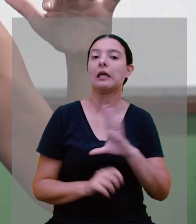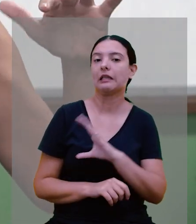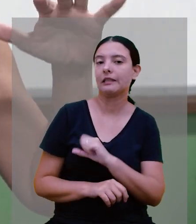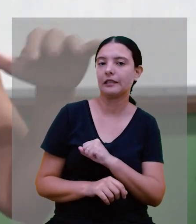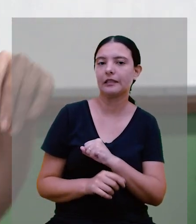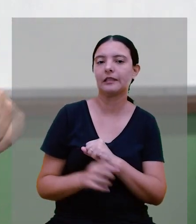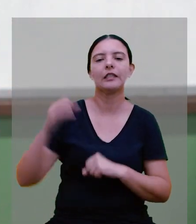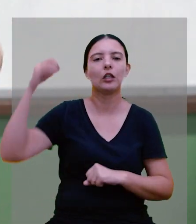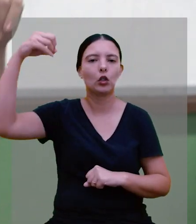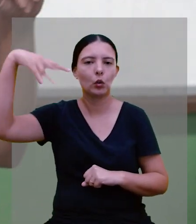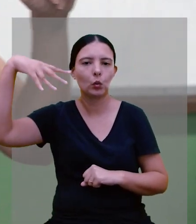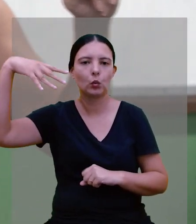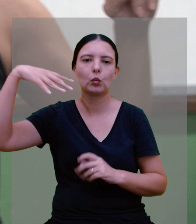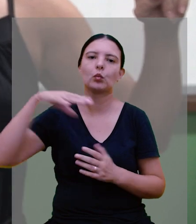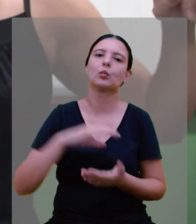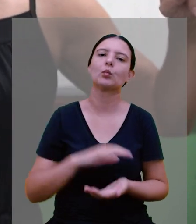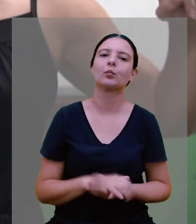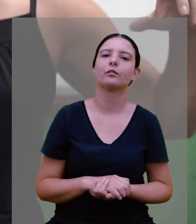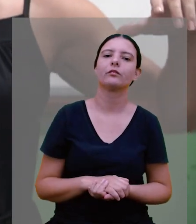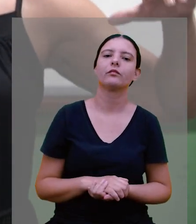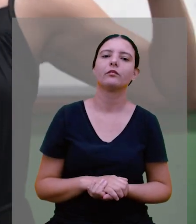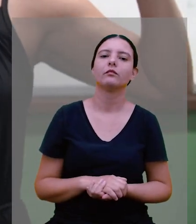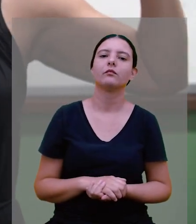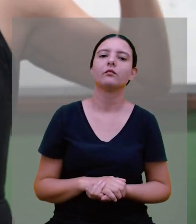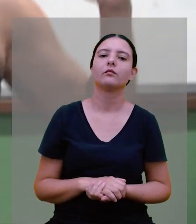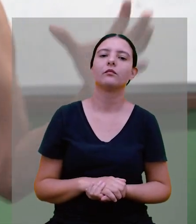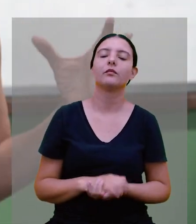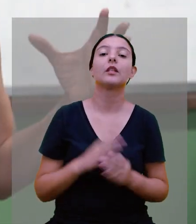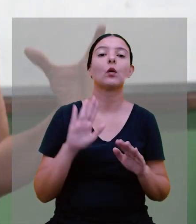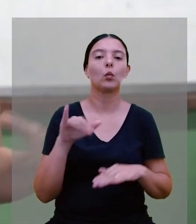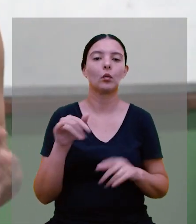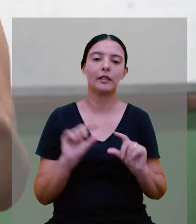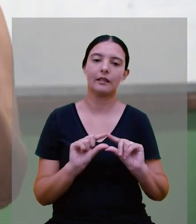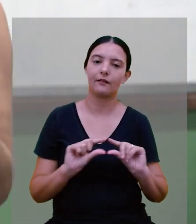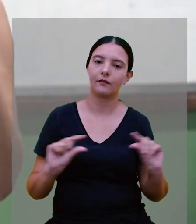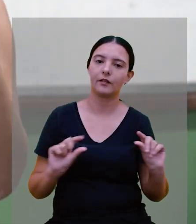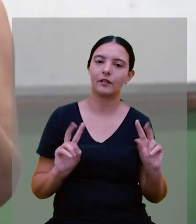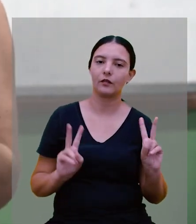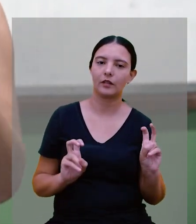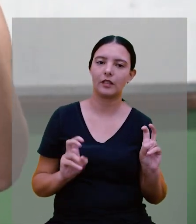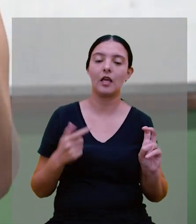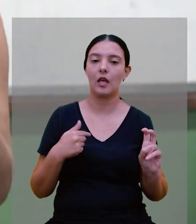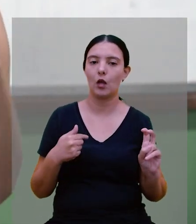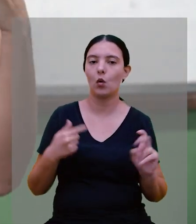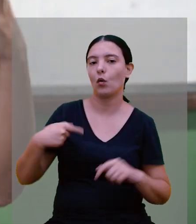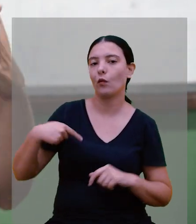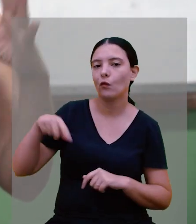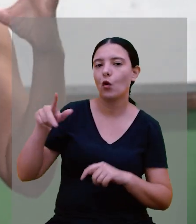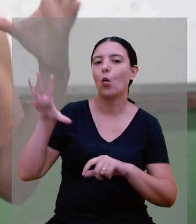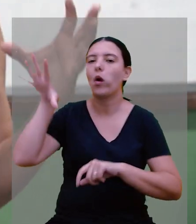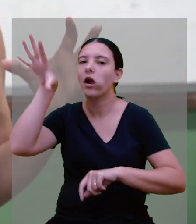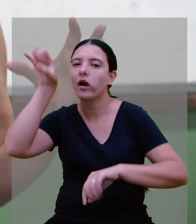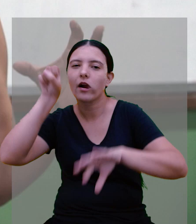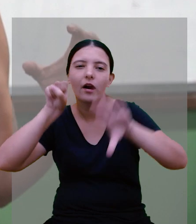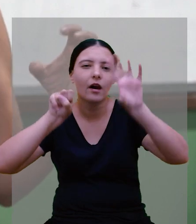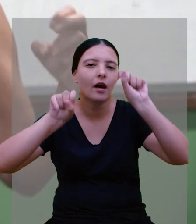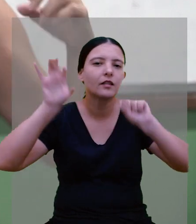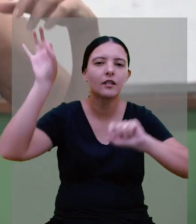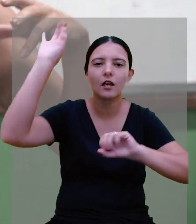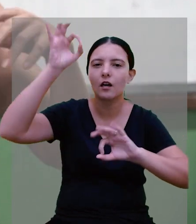Amor, luz, tá. Então, olha só. Quando a frase, vou caçar mais de 1 milhão de vagalumes por